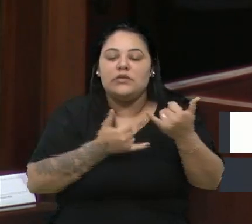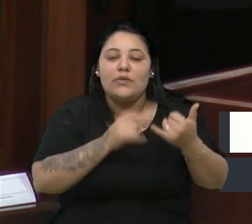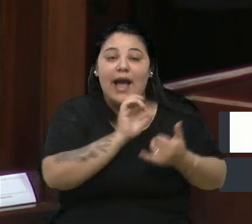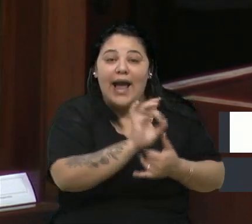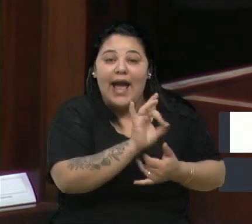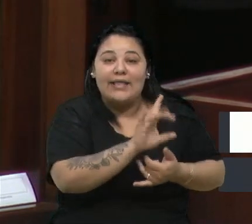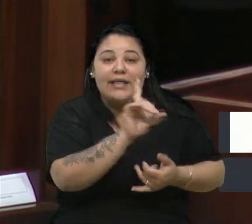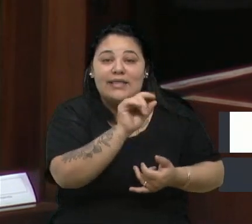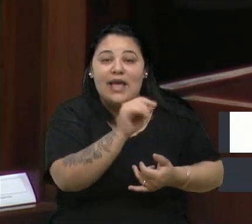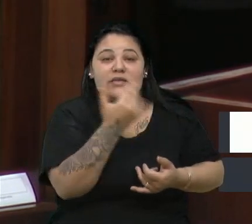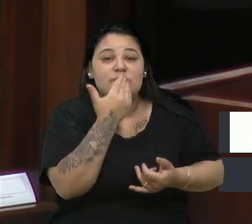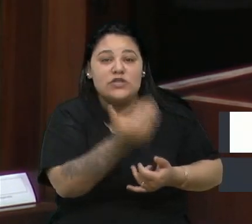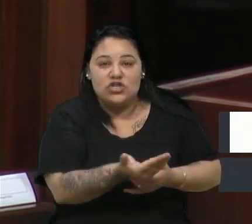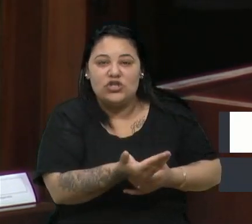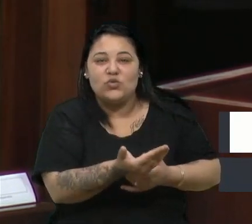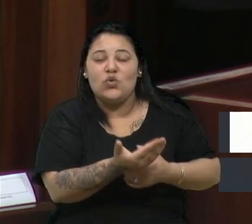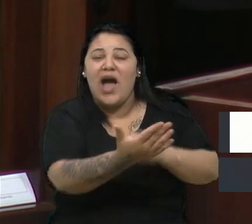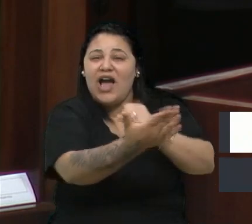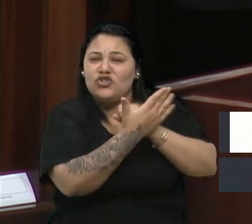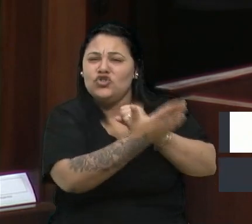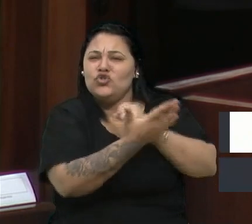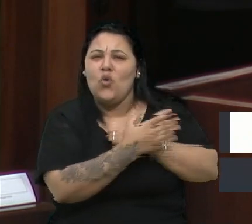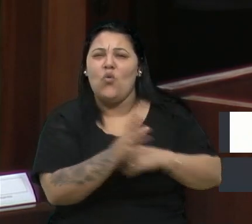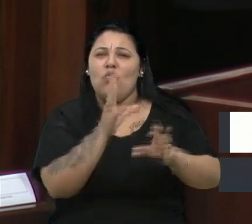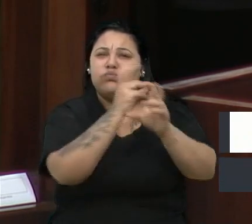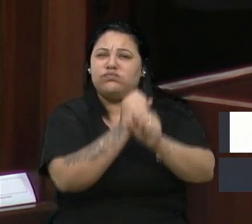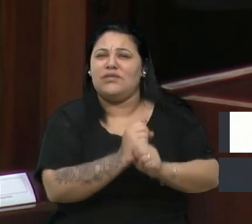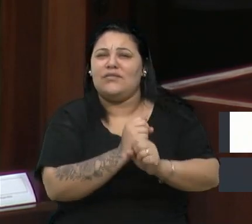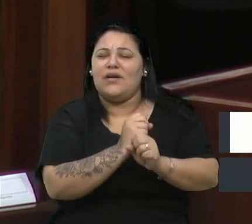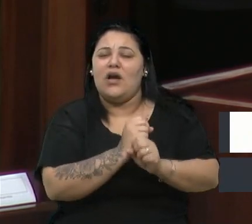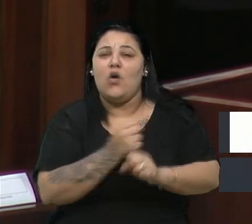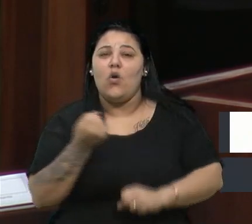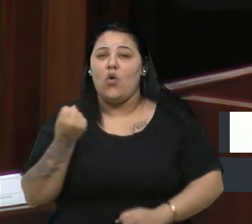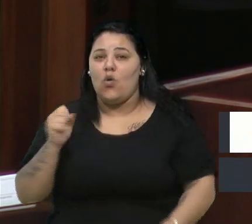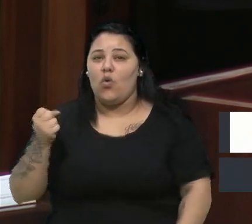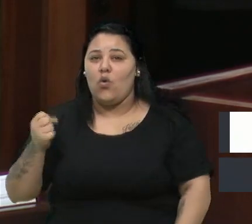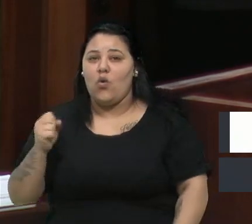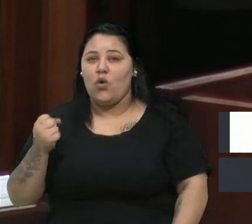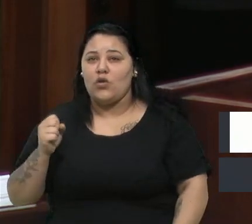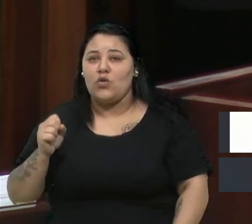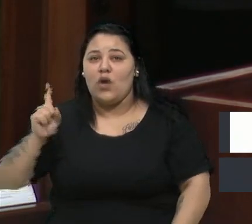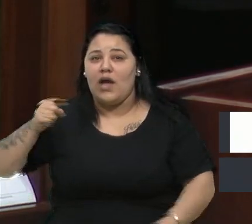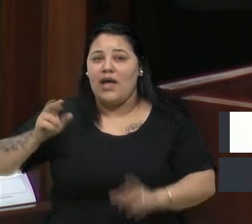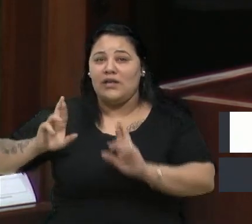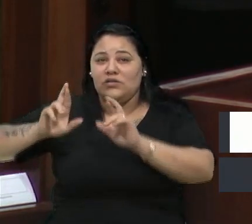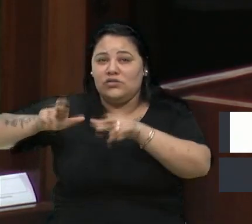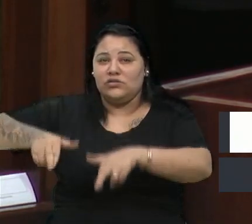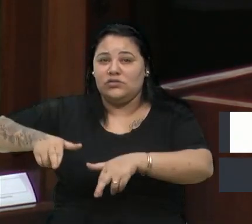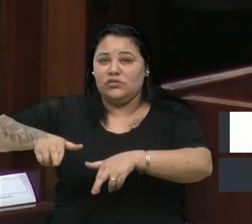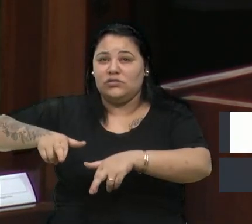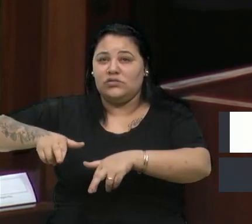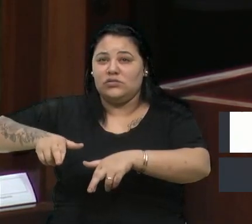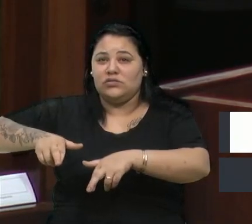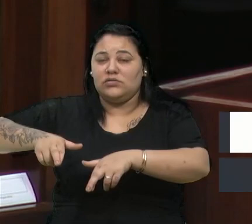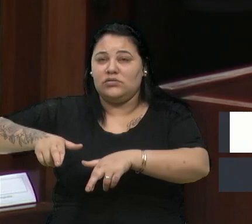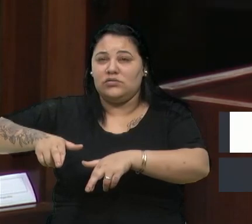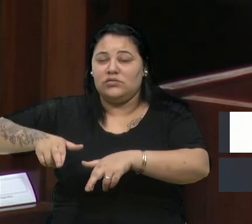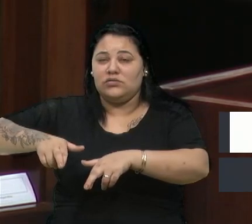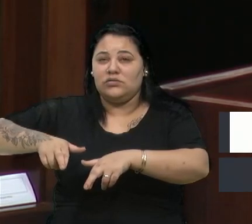pedidos de socorro aos animais, 8 são da região da Serra, em todo o estado.